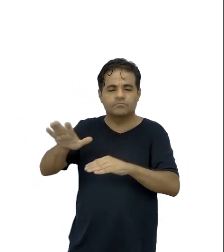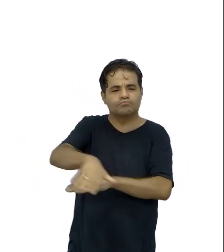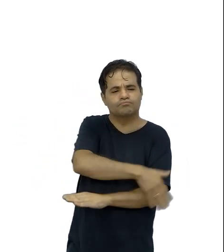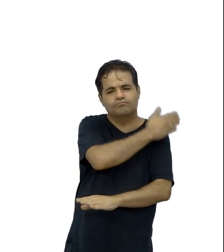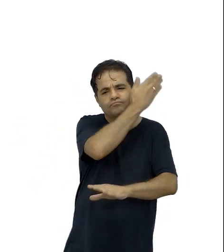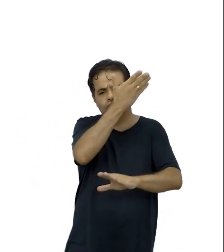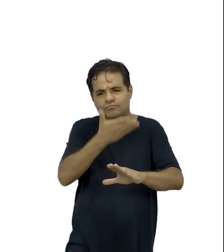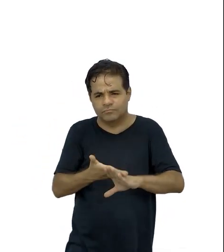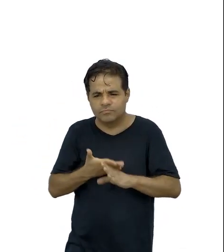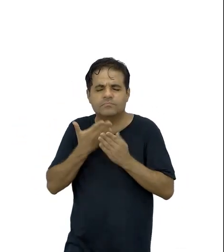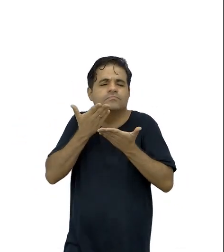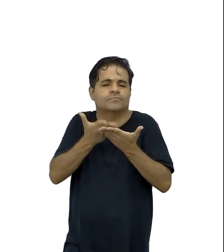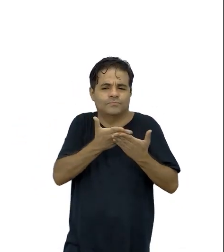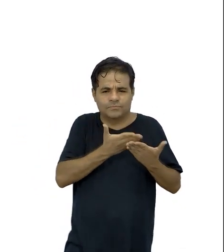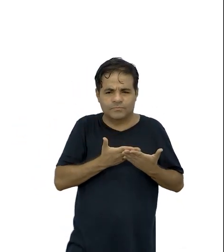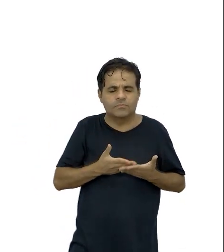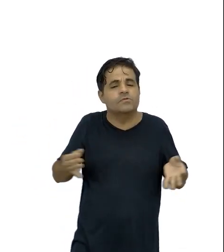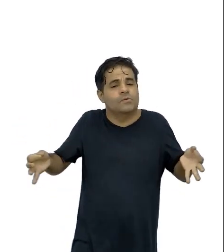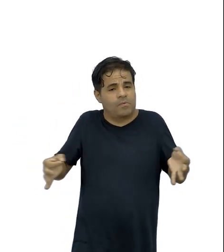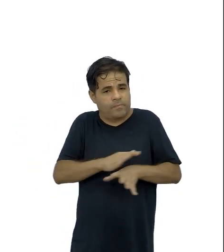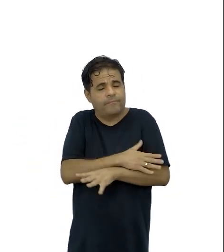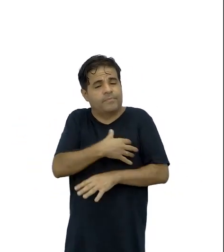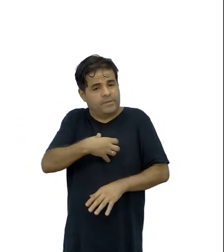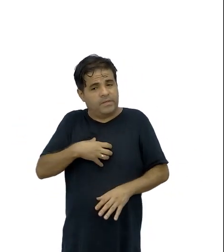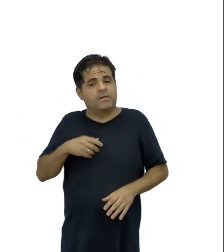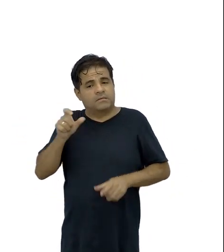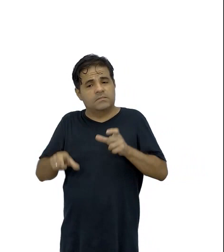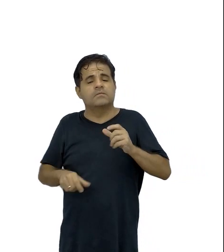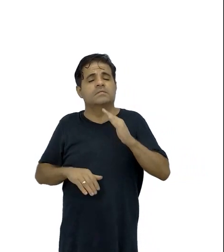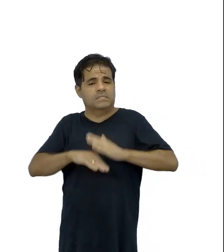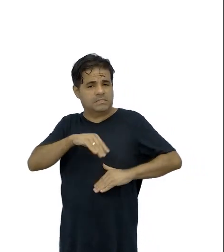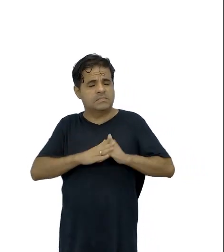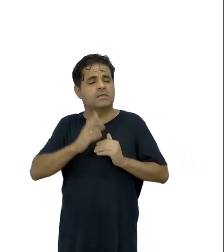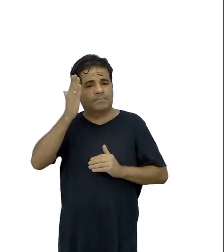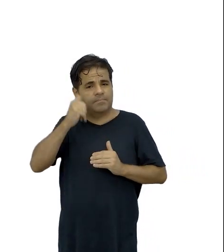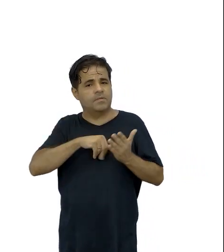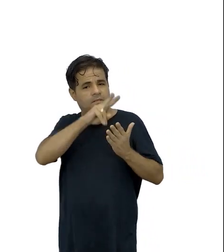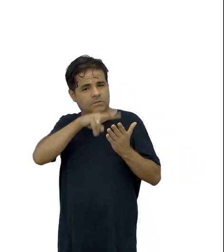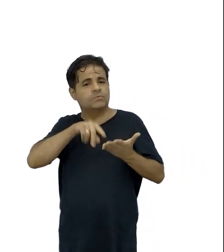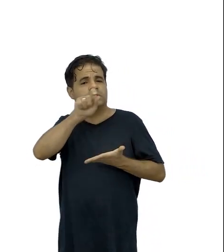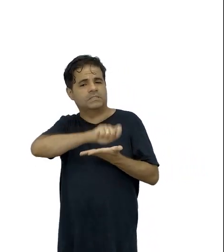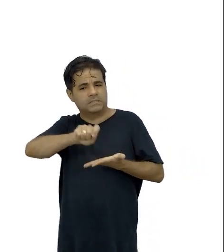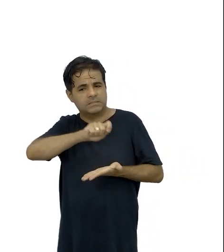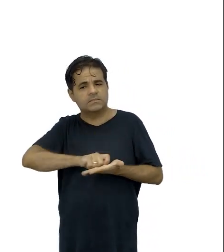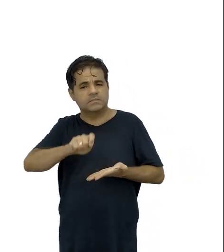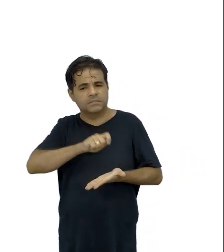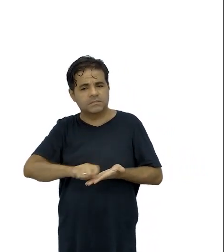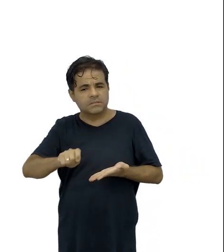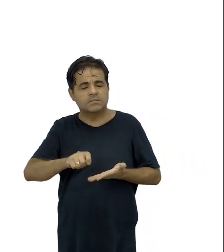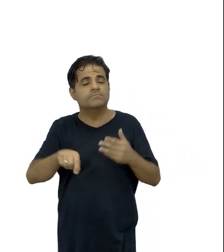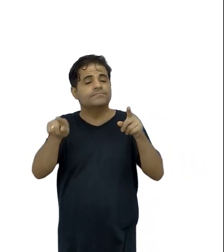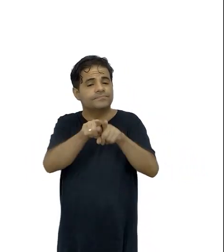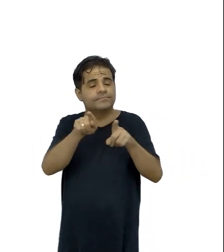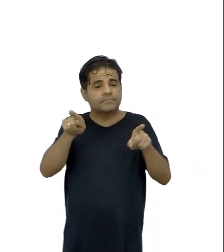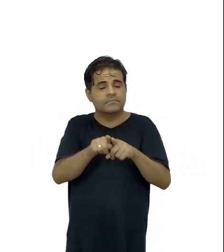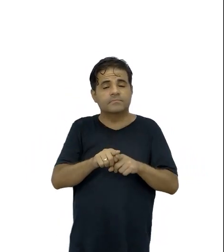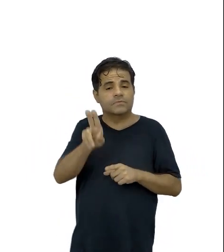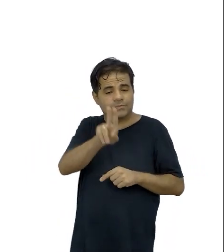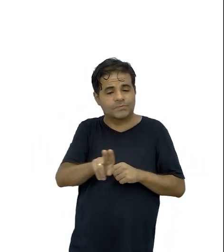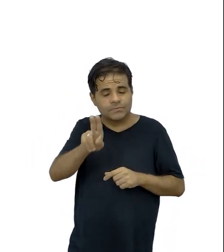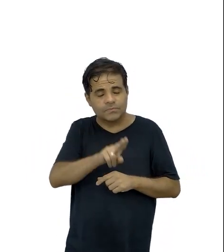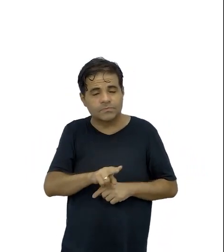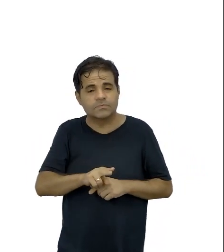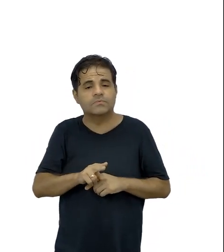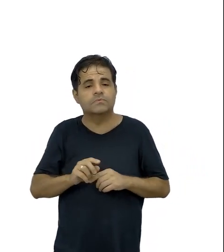dos estudantes, de maneira que eles possam dominar, então, a leitura e a escrita. Também que esse uso da